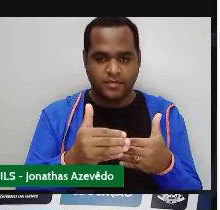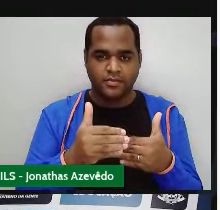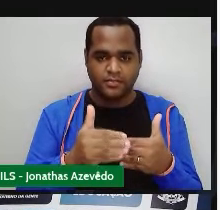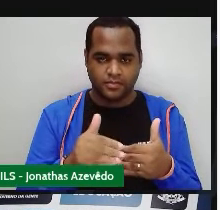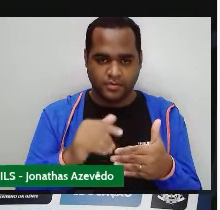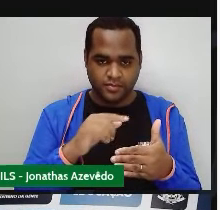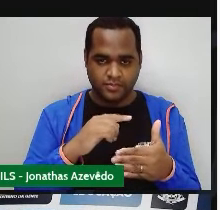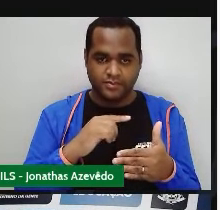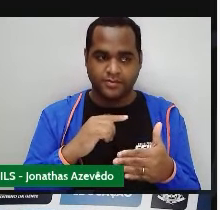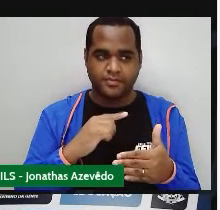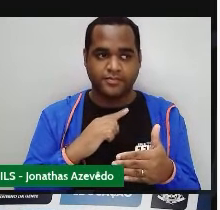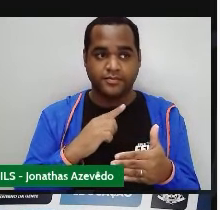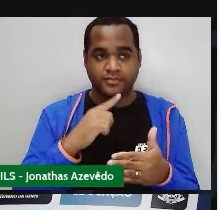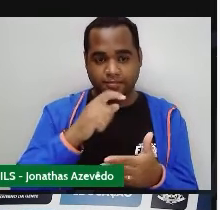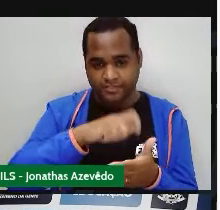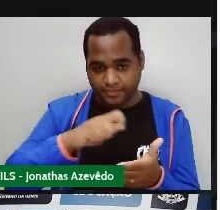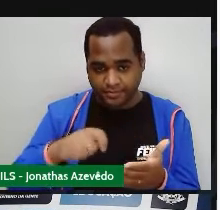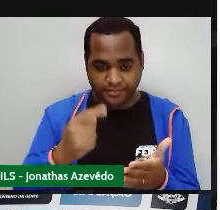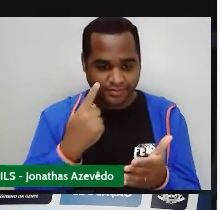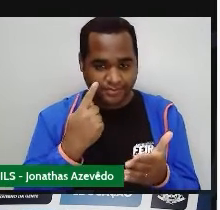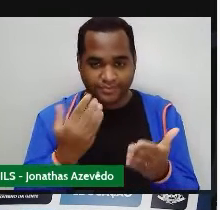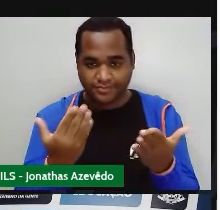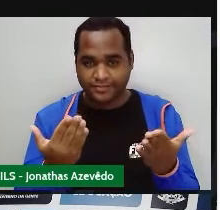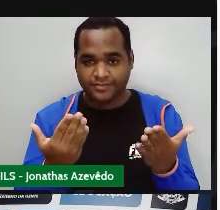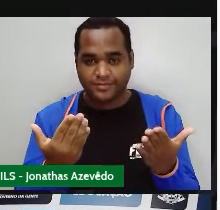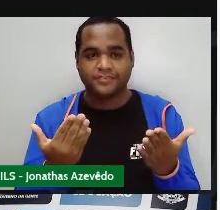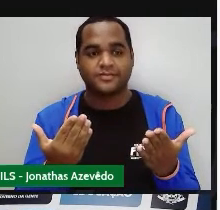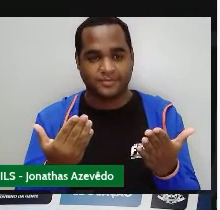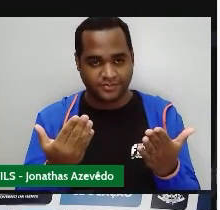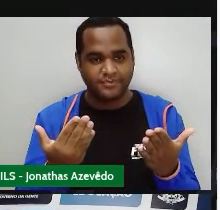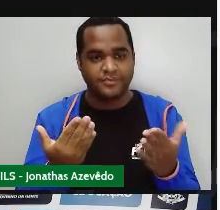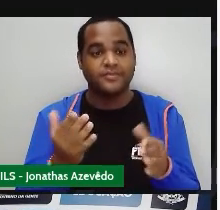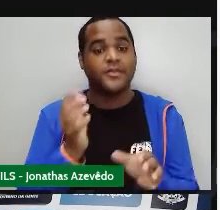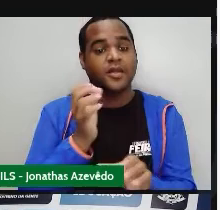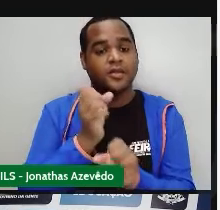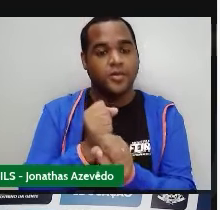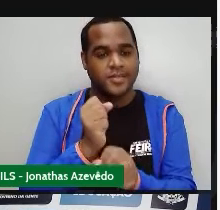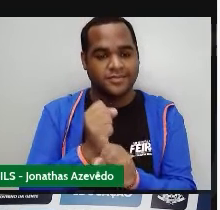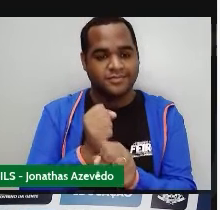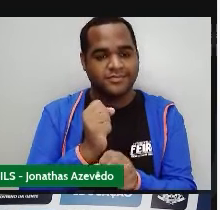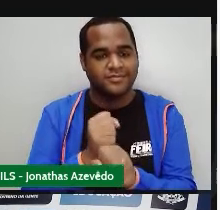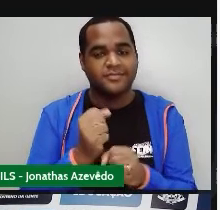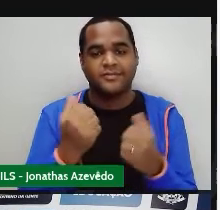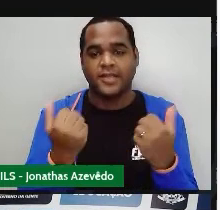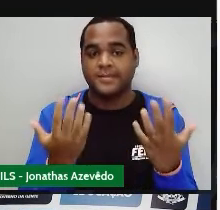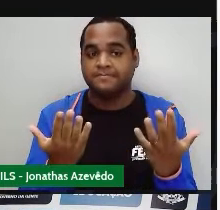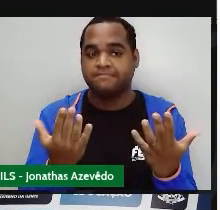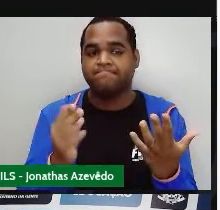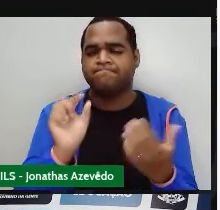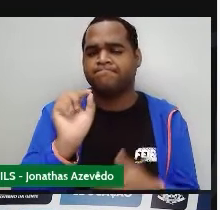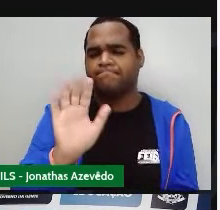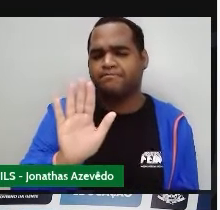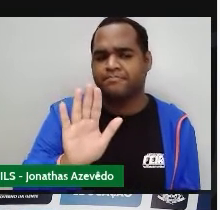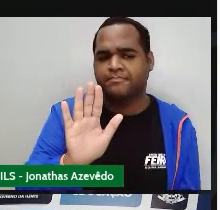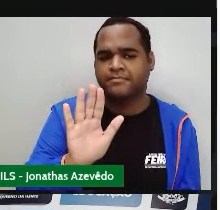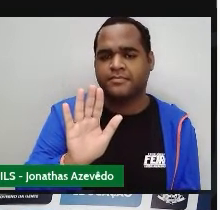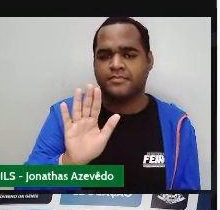Vou colocar aqui para você ver que eu tô escrevendo olha só quantidade de cubos ainda vou colocar assim ó mas